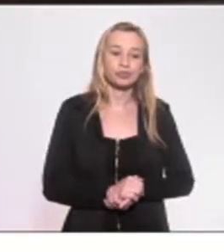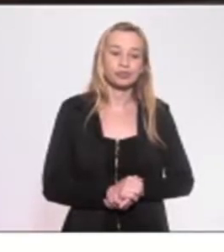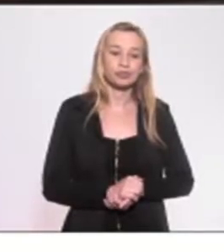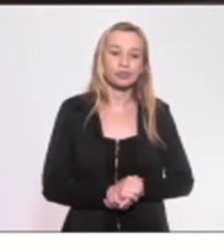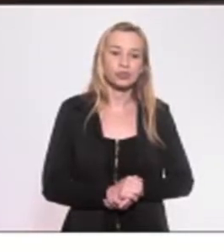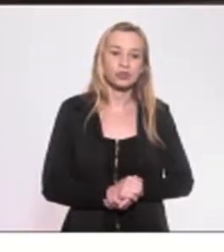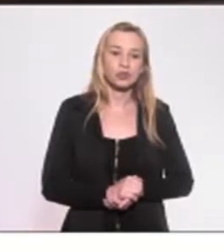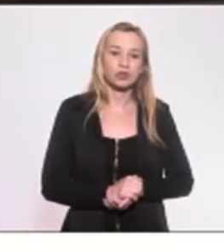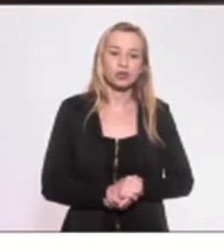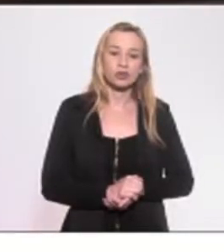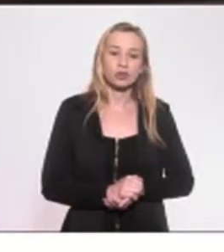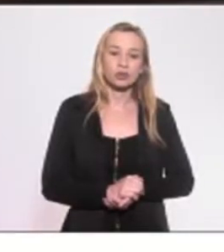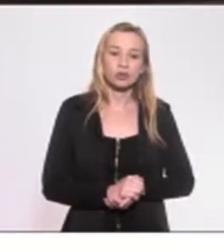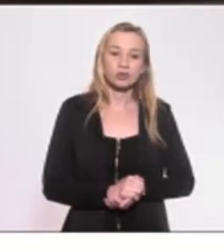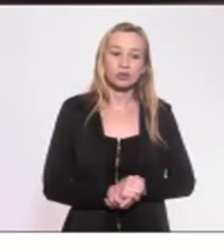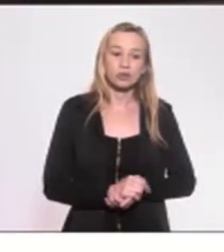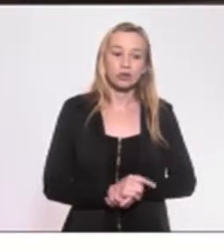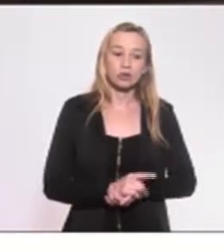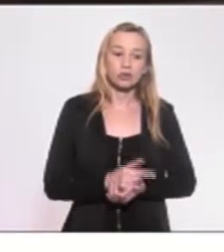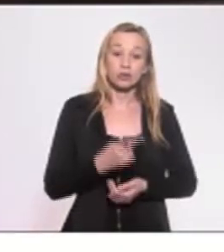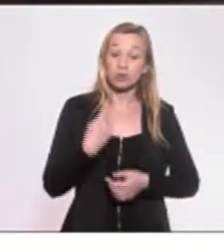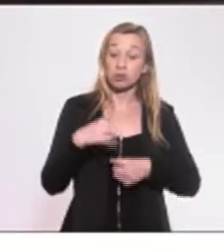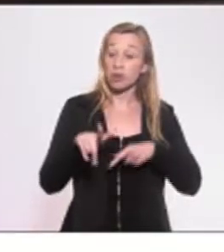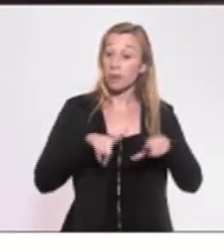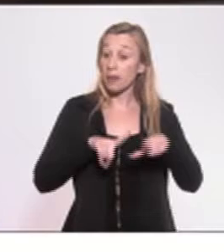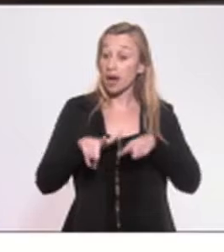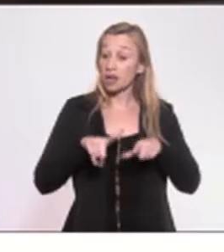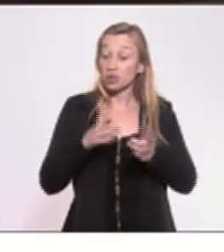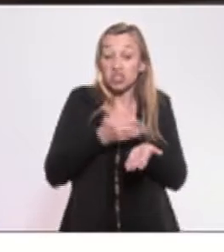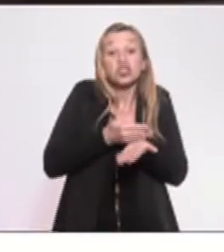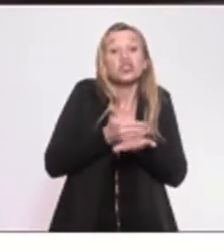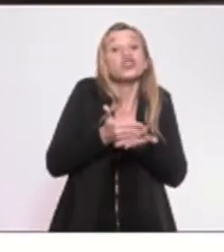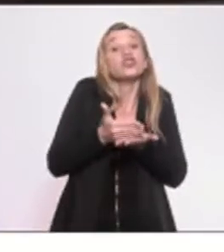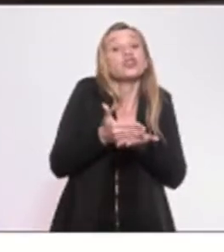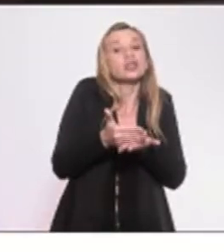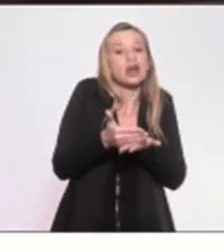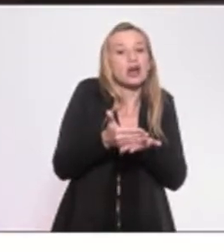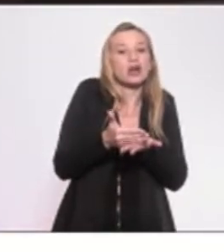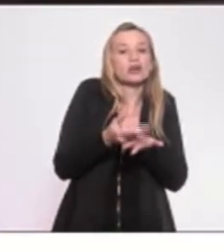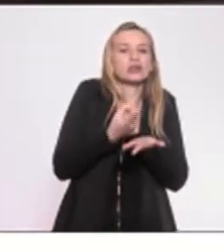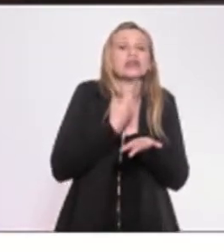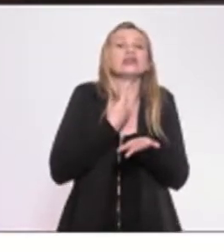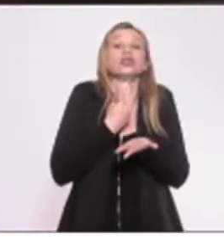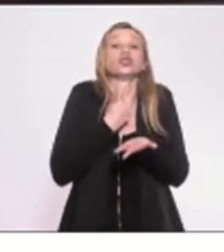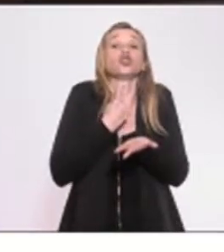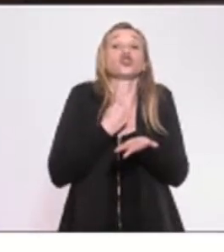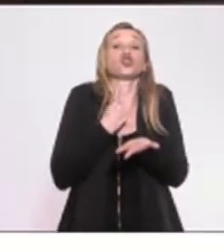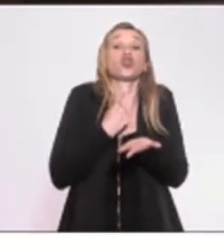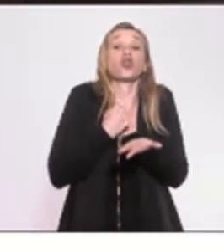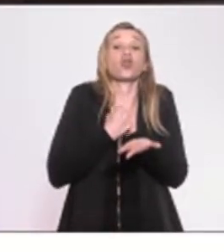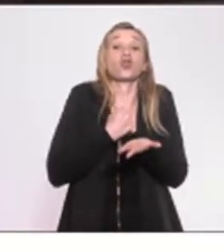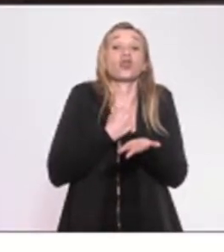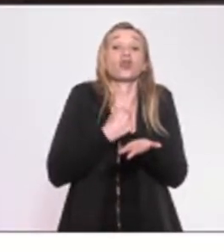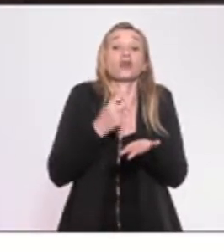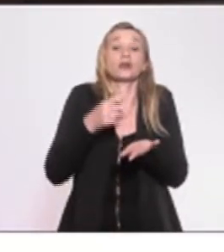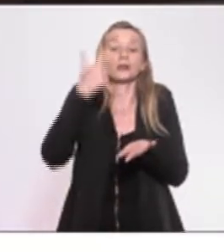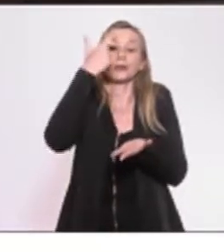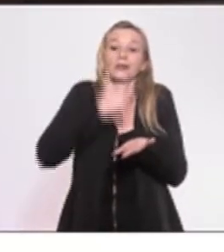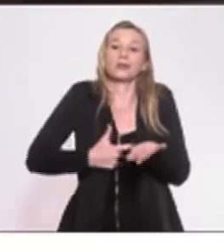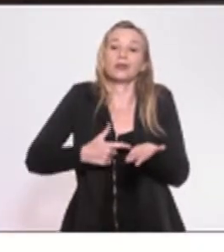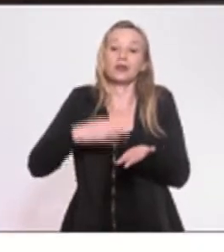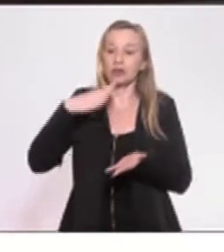nos seus anseios prematuros de querer ser presidente da